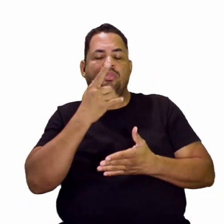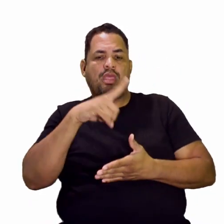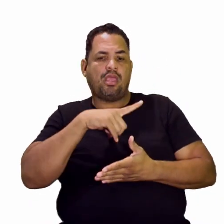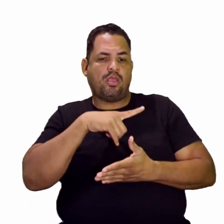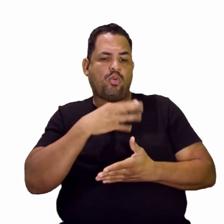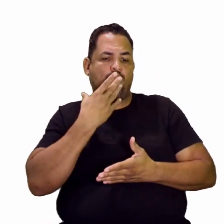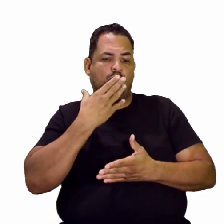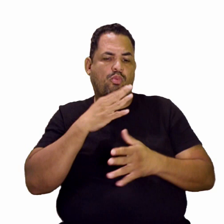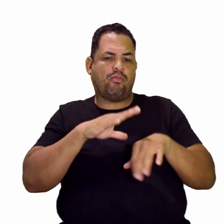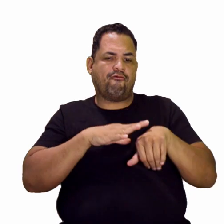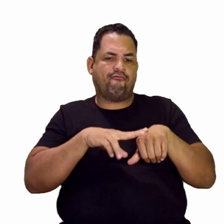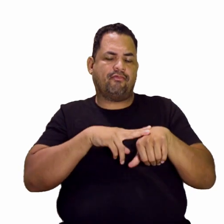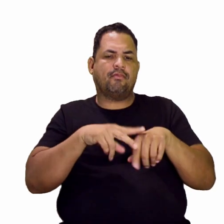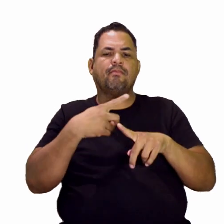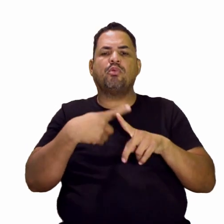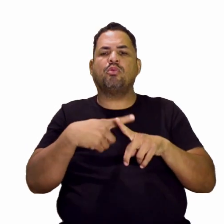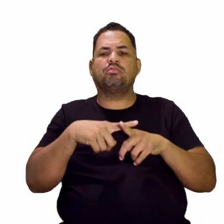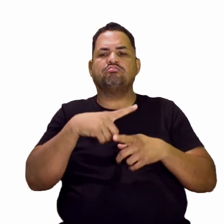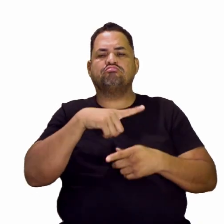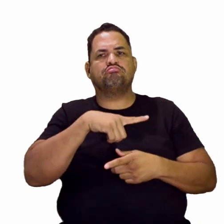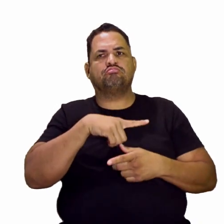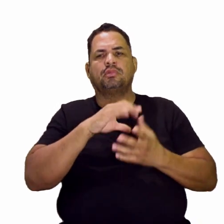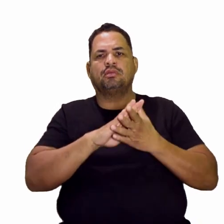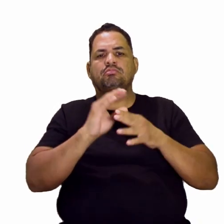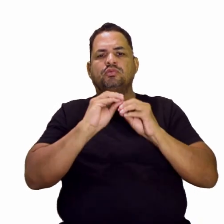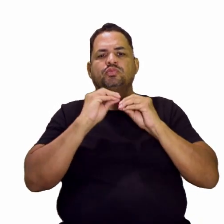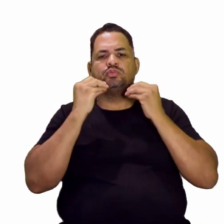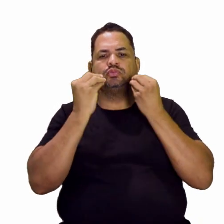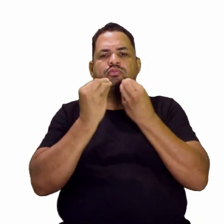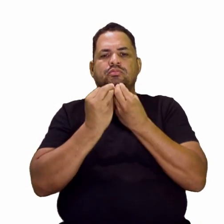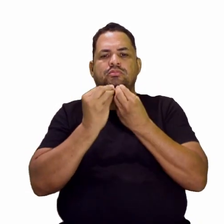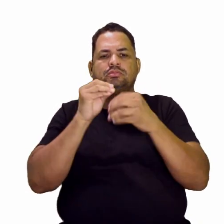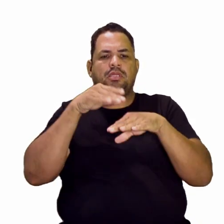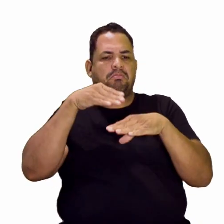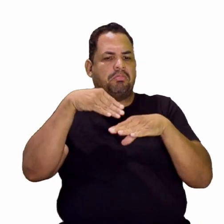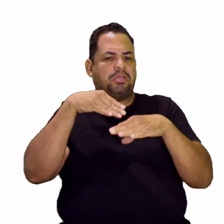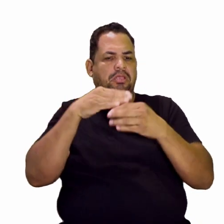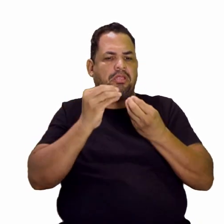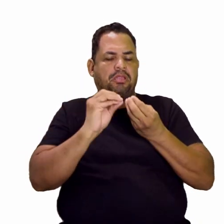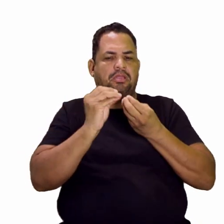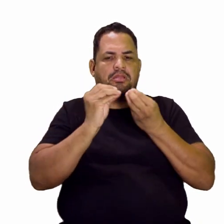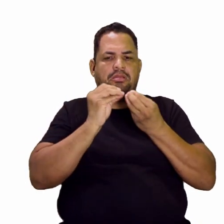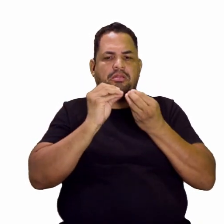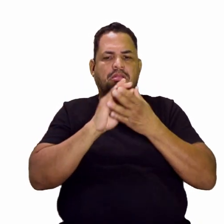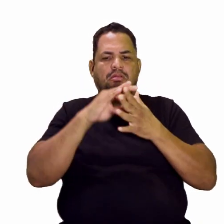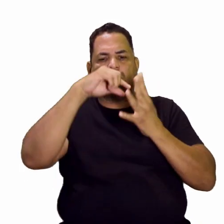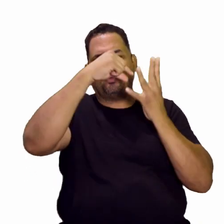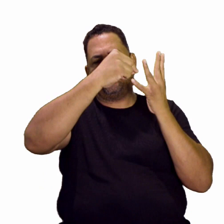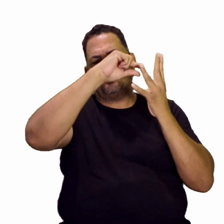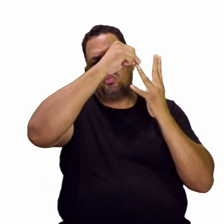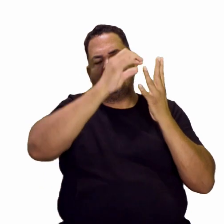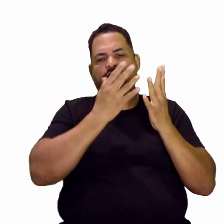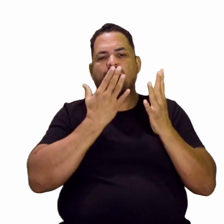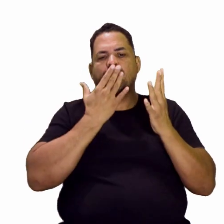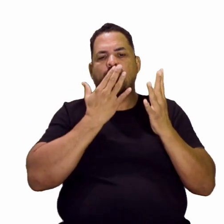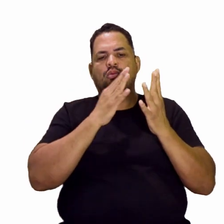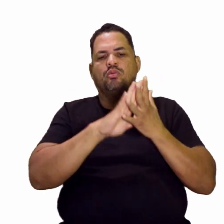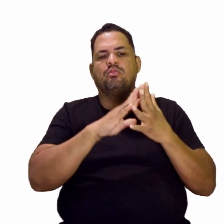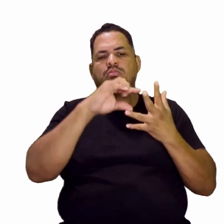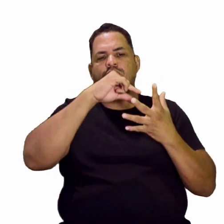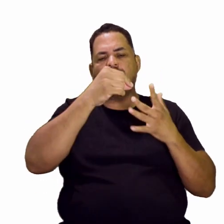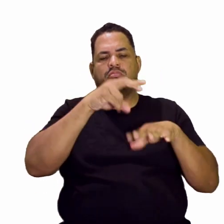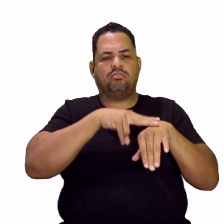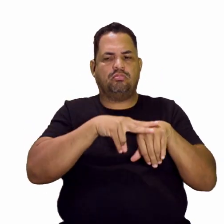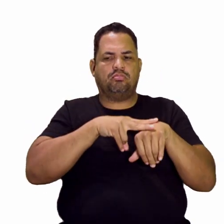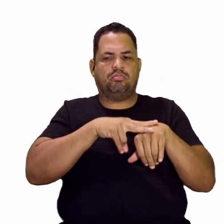hipótese. Né? Por que ela é verde? Ela deve ter alguma substância nela aí que pinta a folha, né, que de alguma forma vai dar coloração